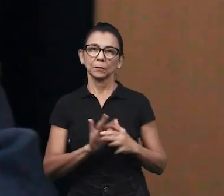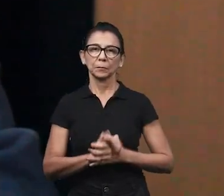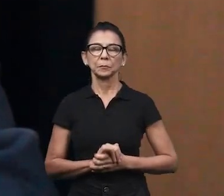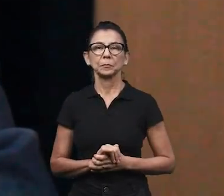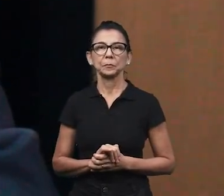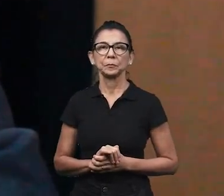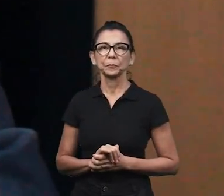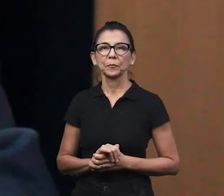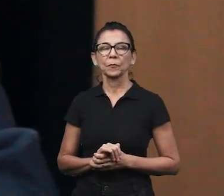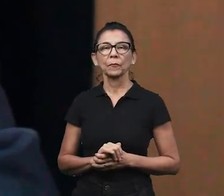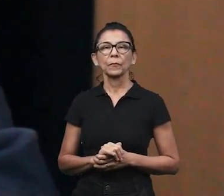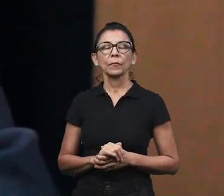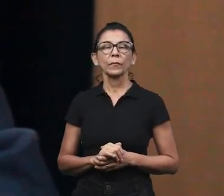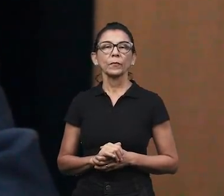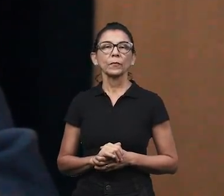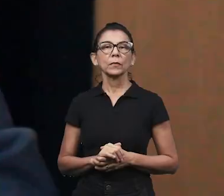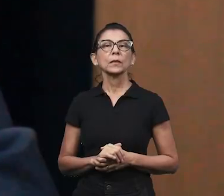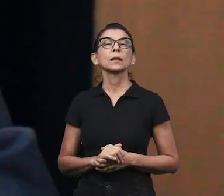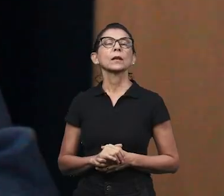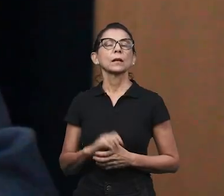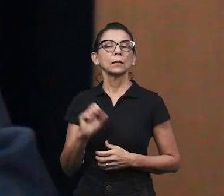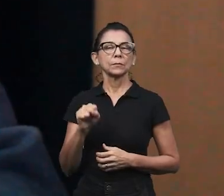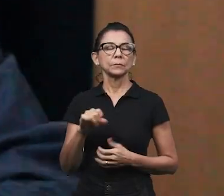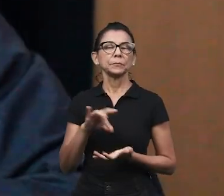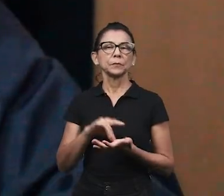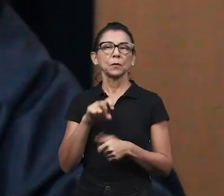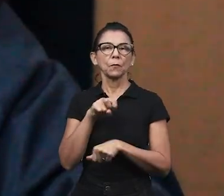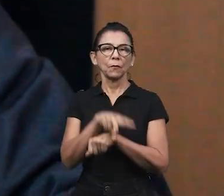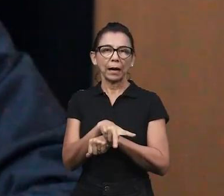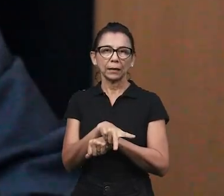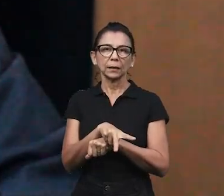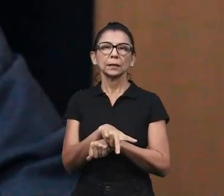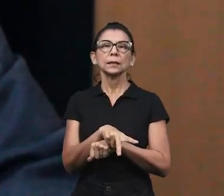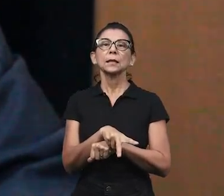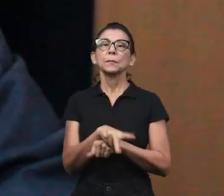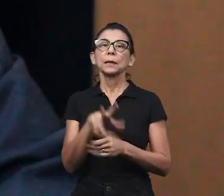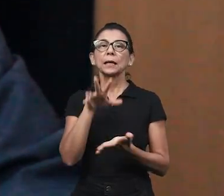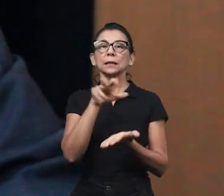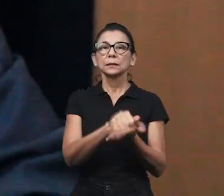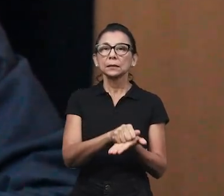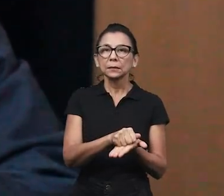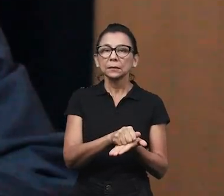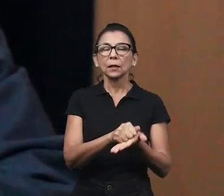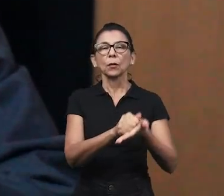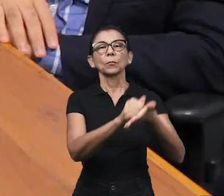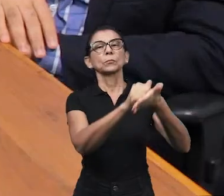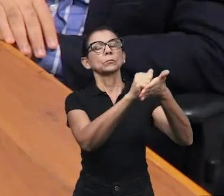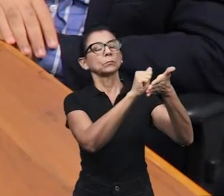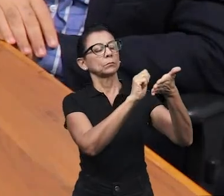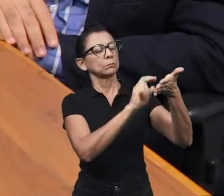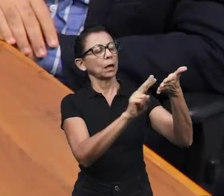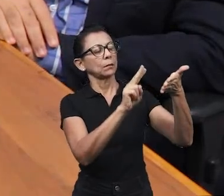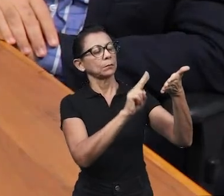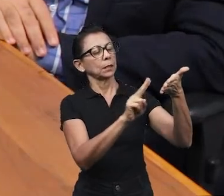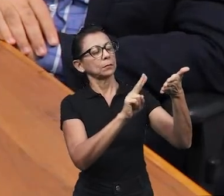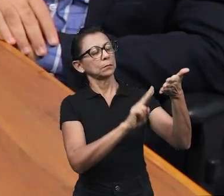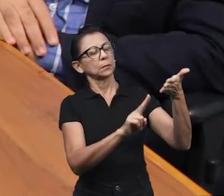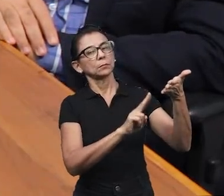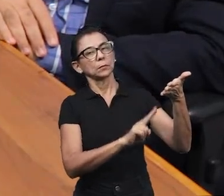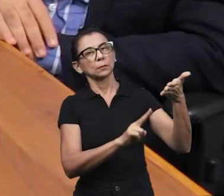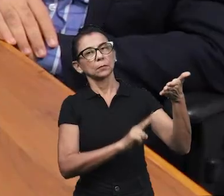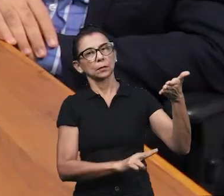assim, a vaga, ela existe para cadastro. Então, a gente faz aqui